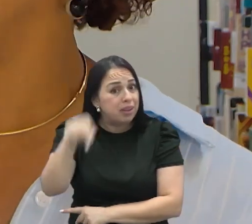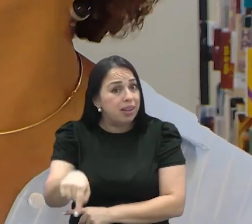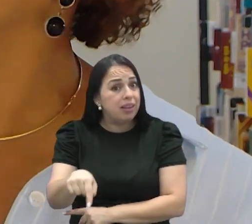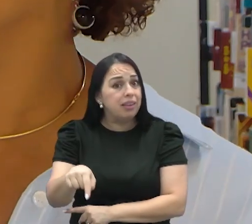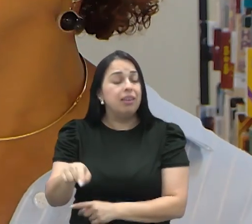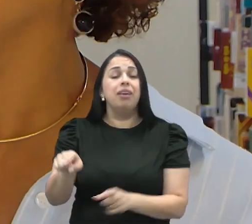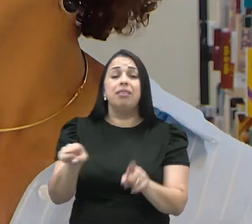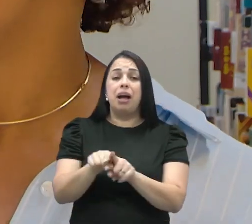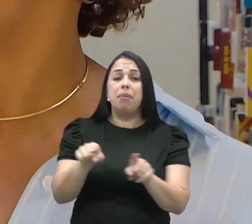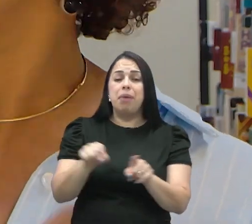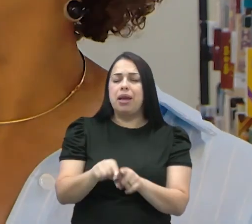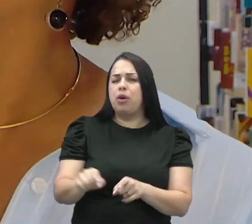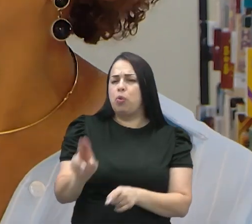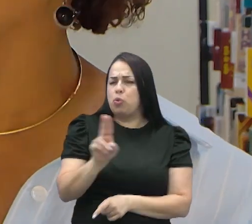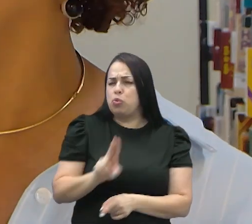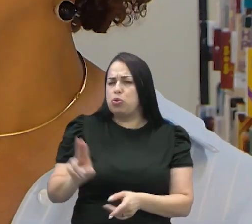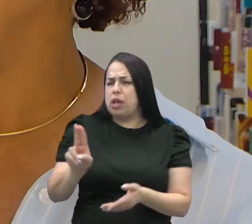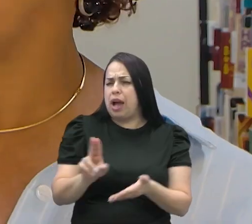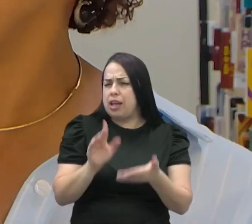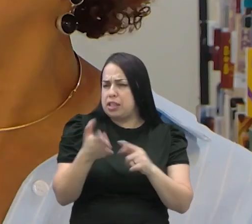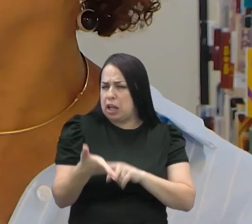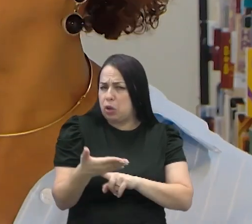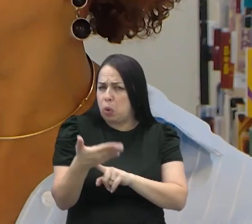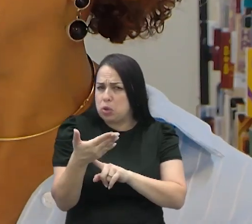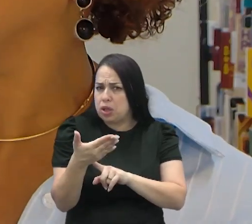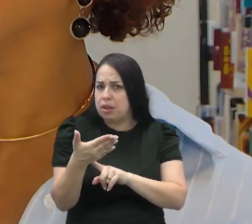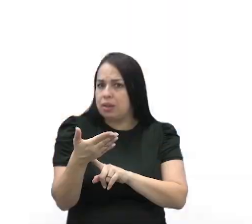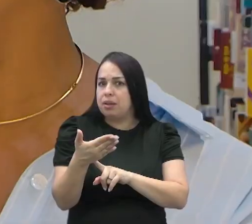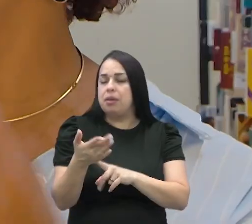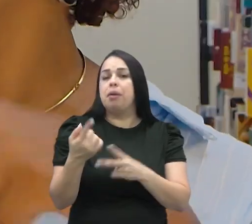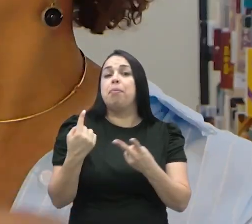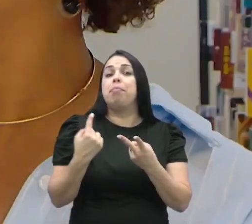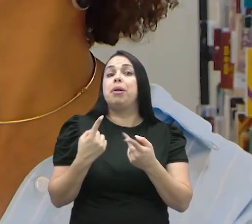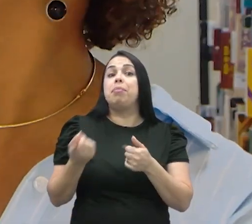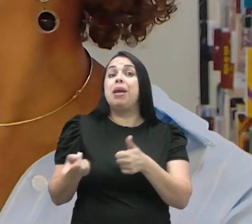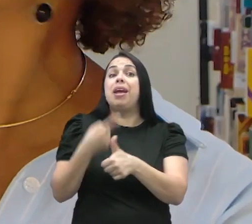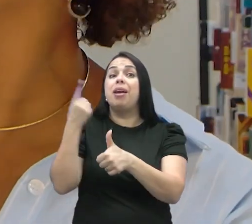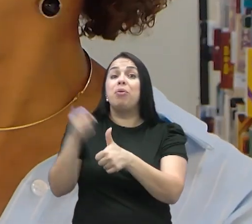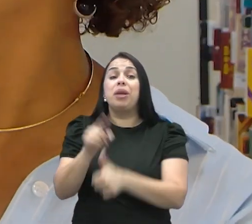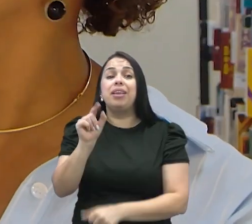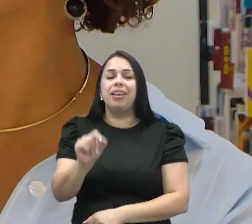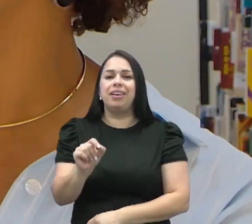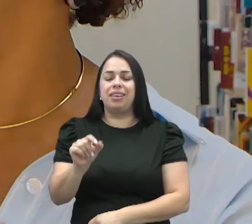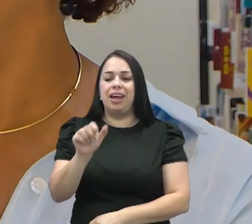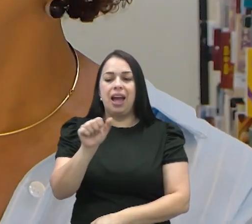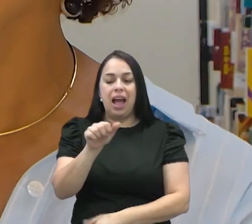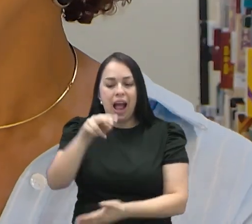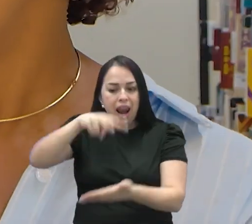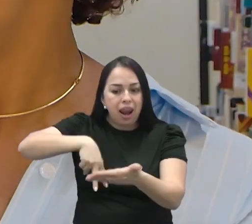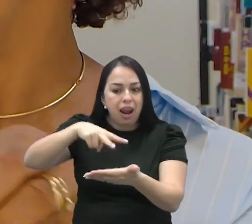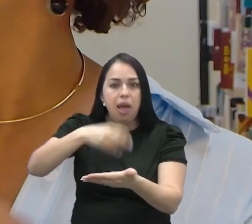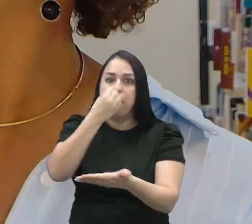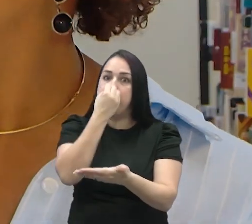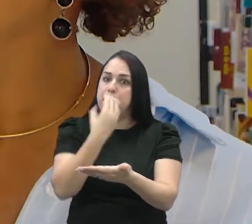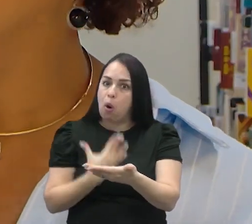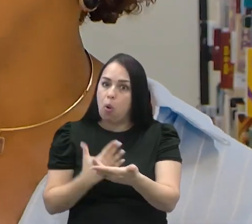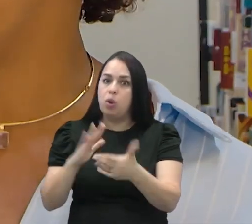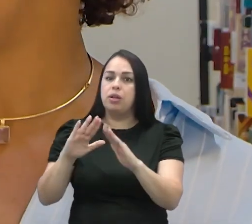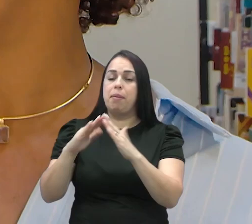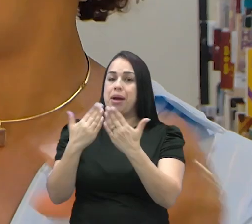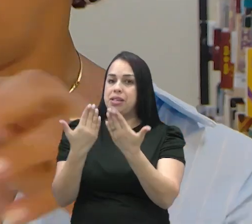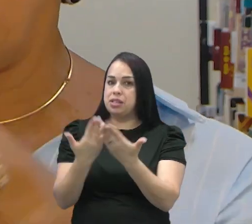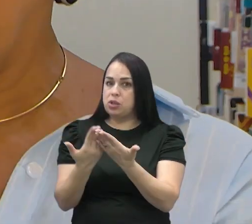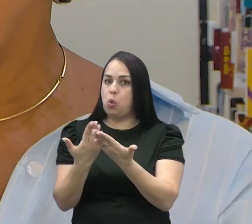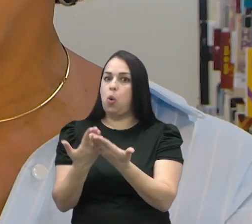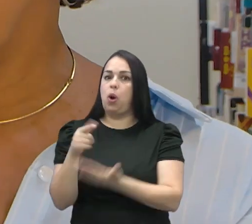para usar essas mídias, usar bem essas mídias, usar essas ferramentas? Mas você tem que estar primeiro alfabetizado, você tem que primeiro ler muito,